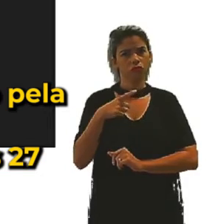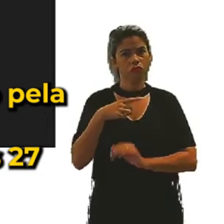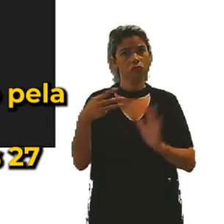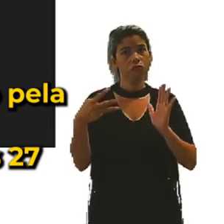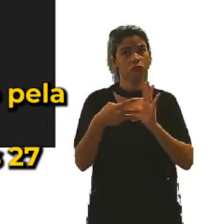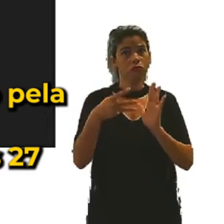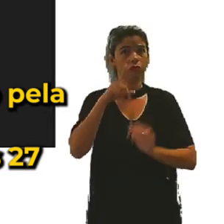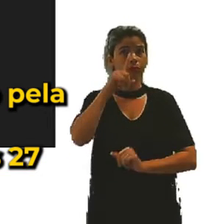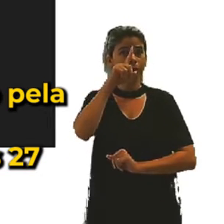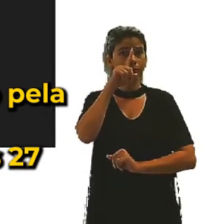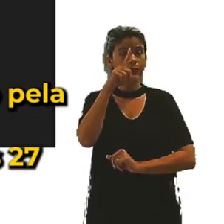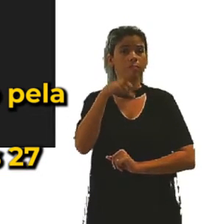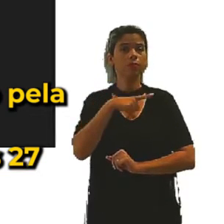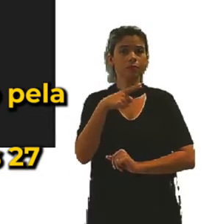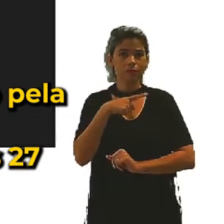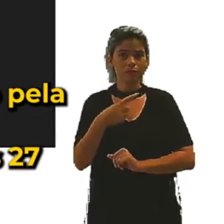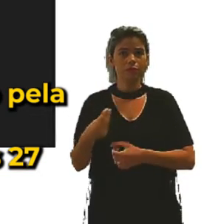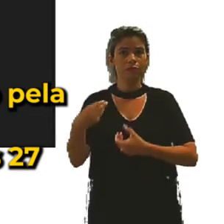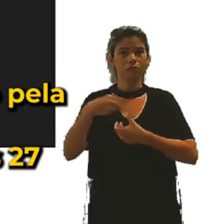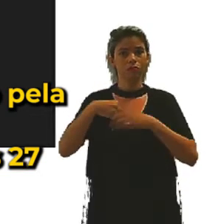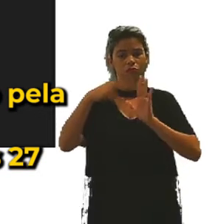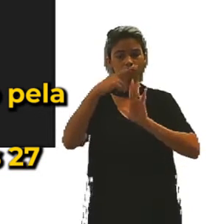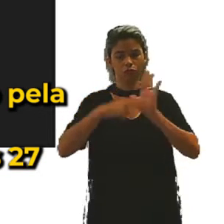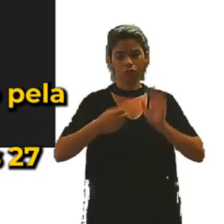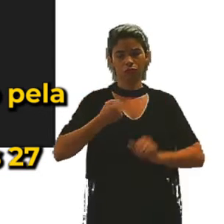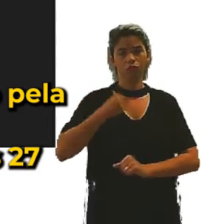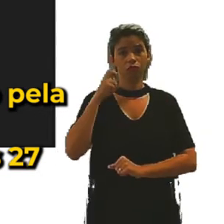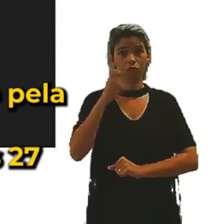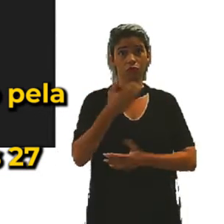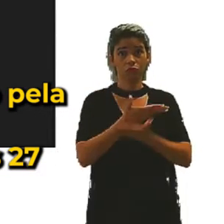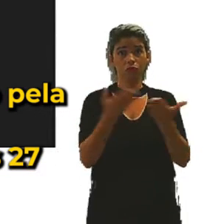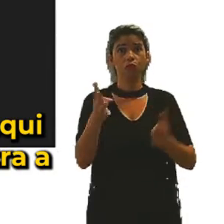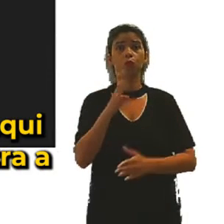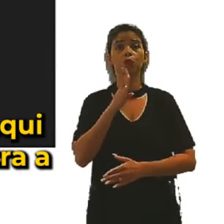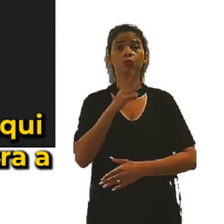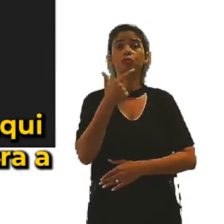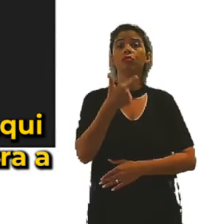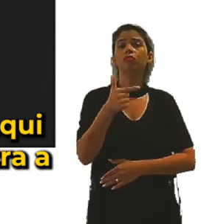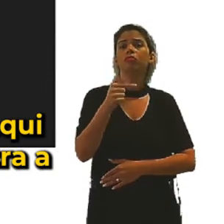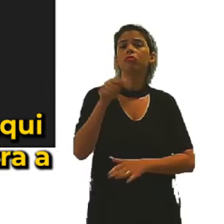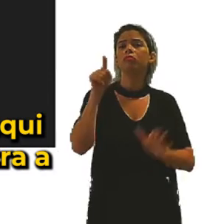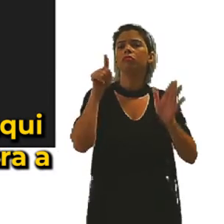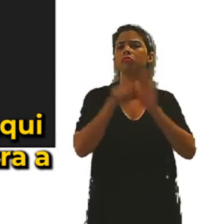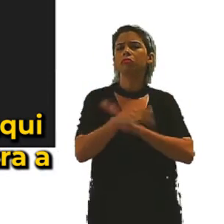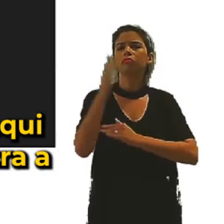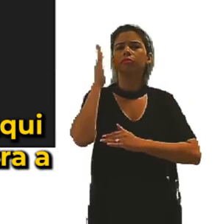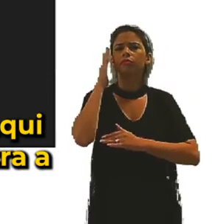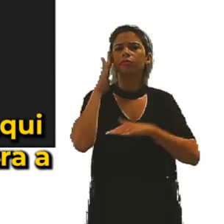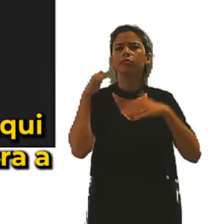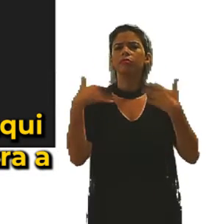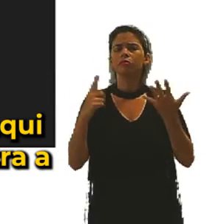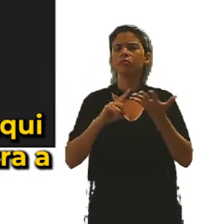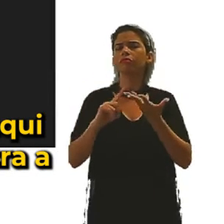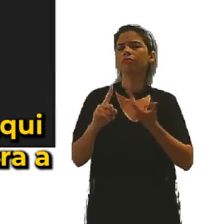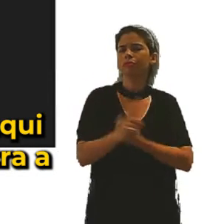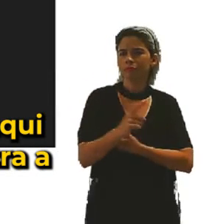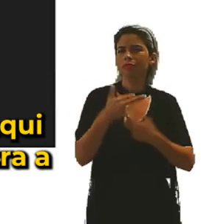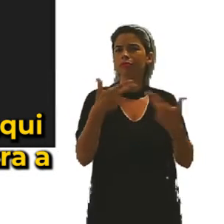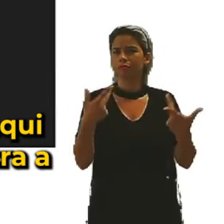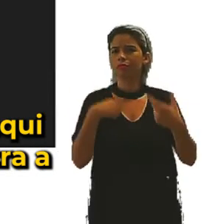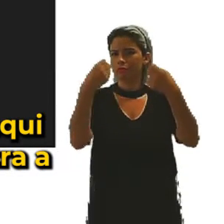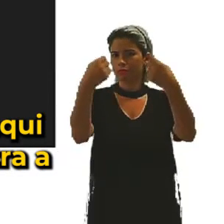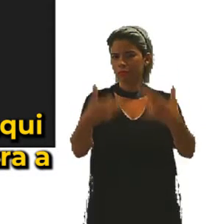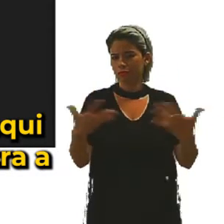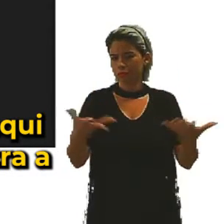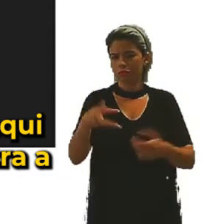de risco que veio pela Resolução Conjunta número 5, para que todos conheçam as 27 perguntas que tratam de todas essas dimensões aqui destacadas, né?